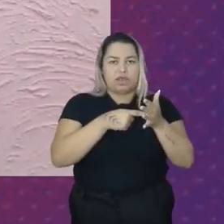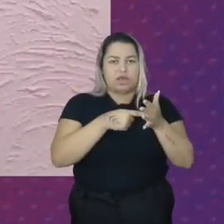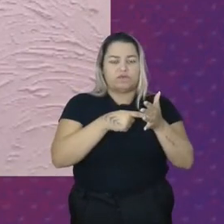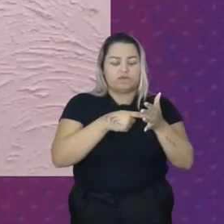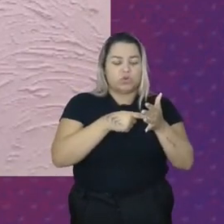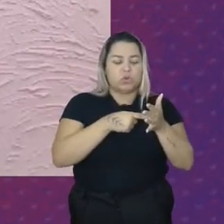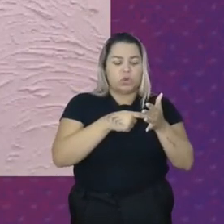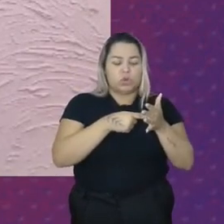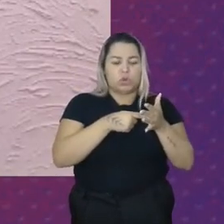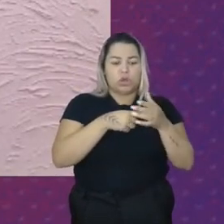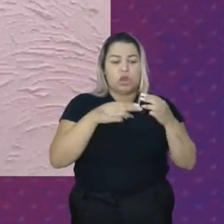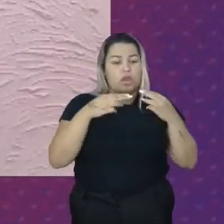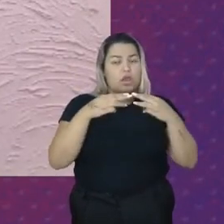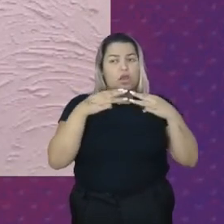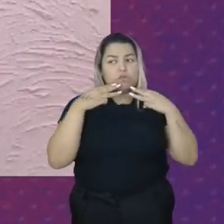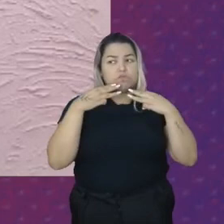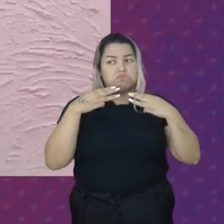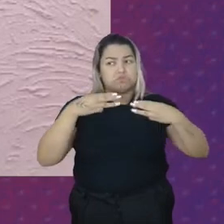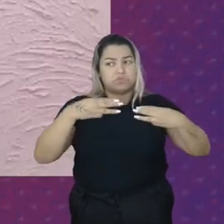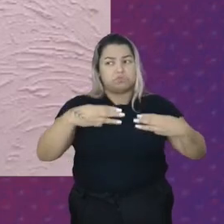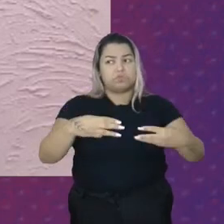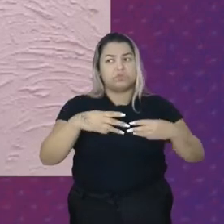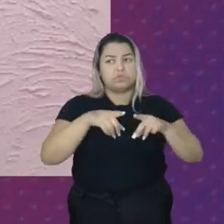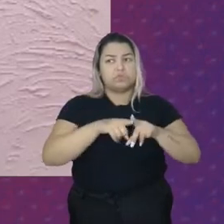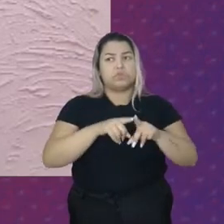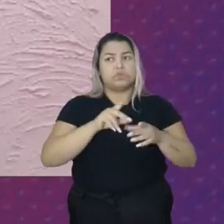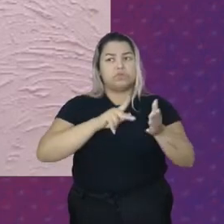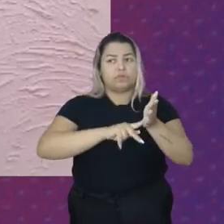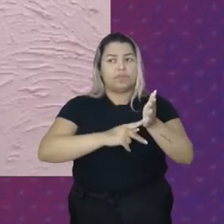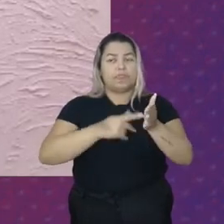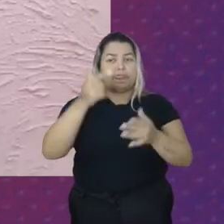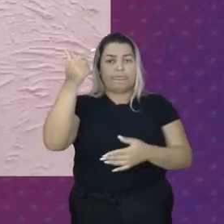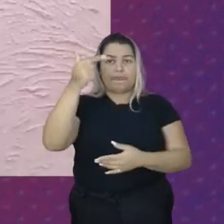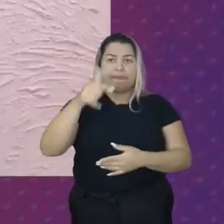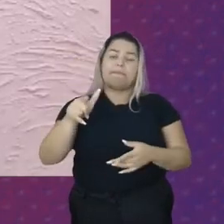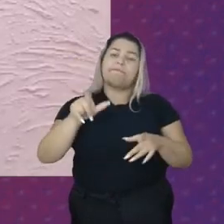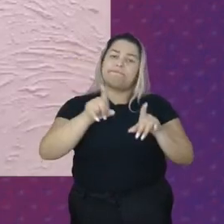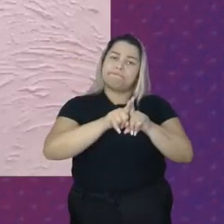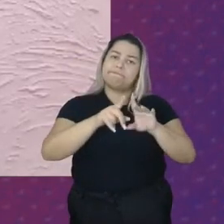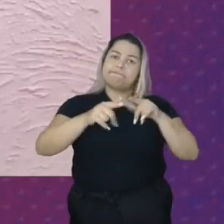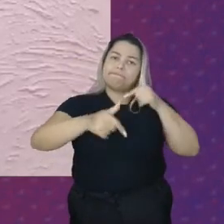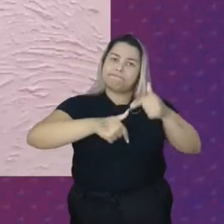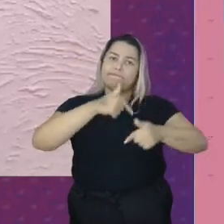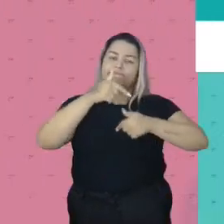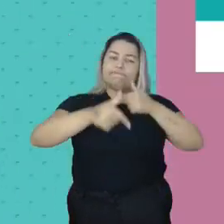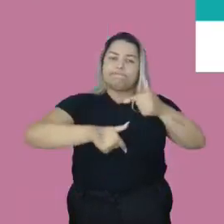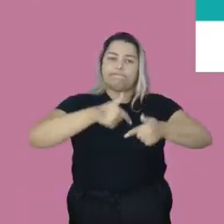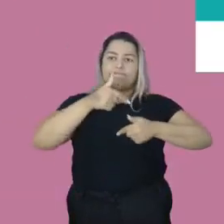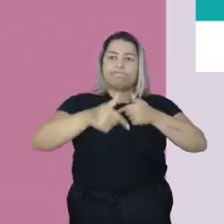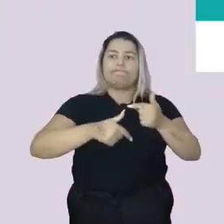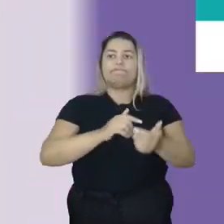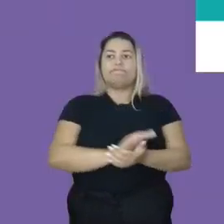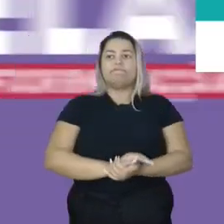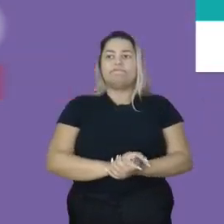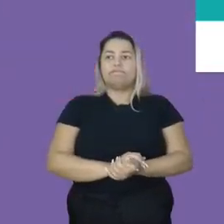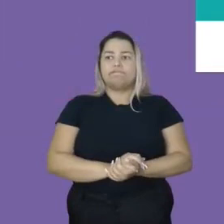o Ministério Público, junto com o Sindicato de Federação, conseguia resgatar aquela trabalhadora que estava nessa